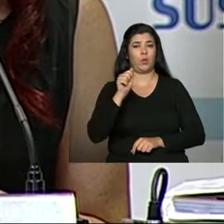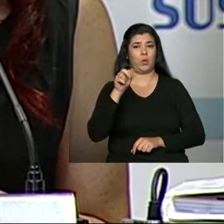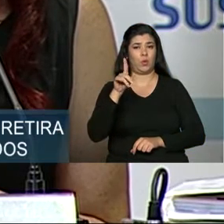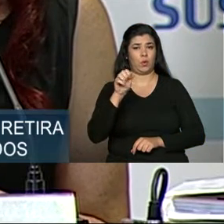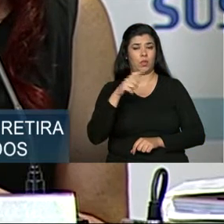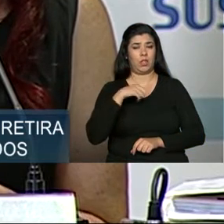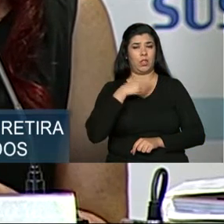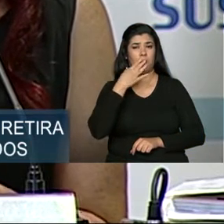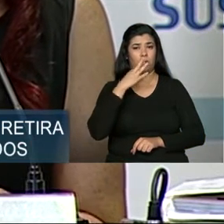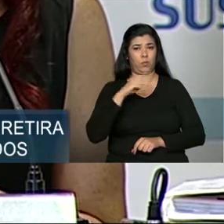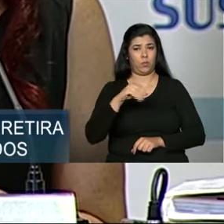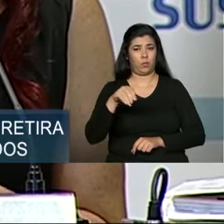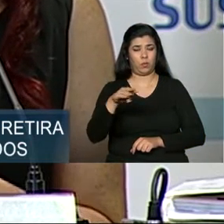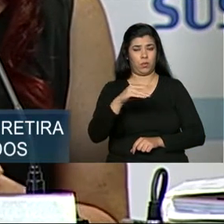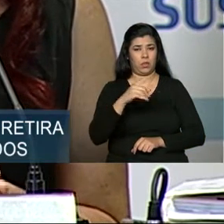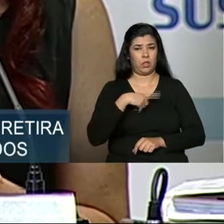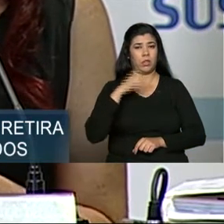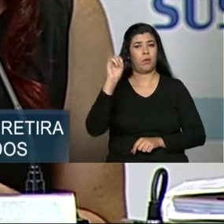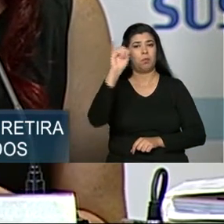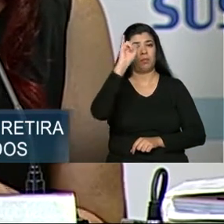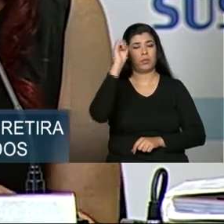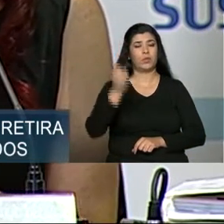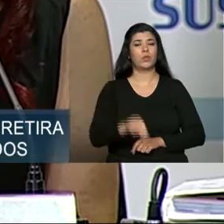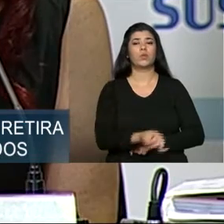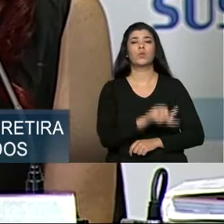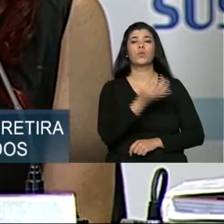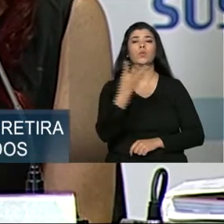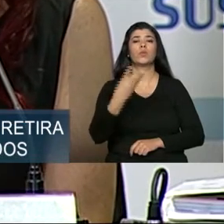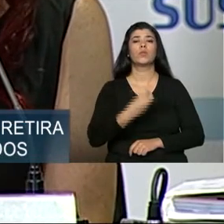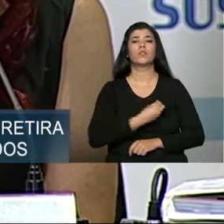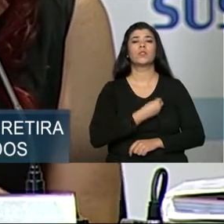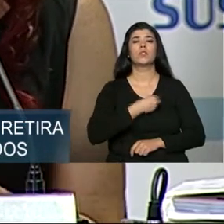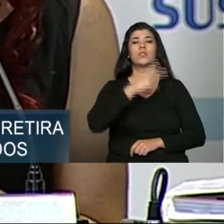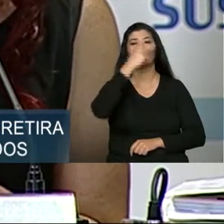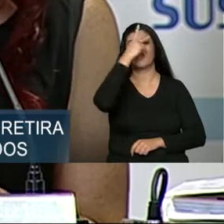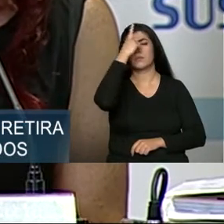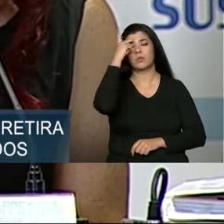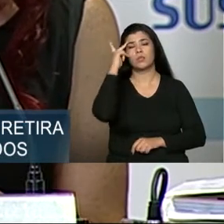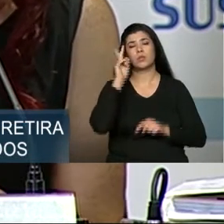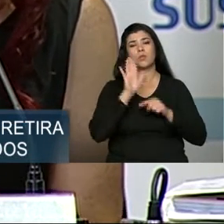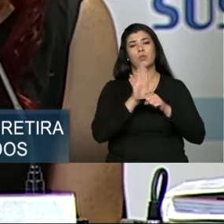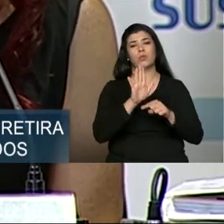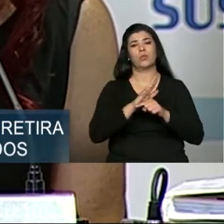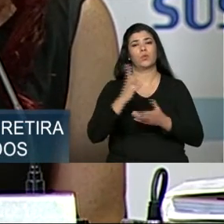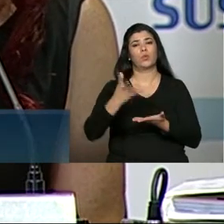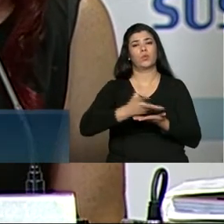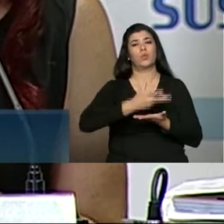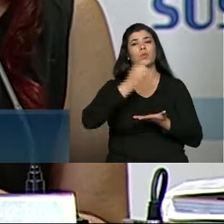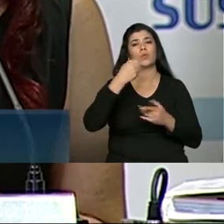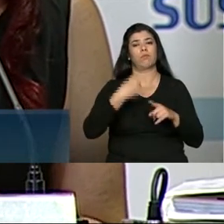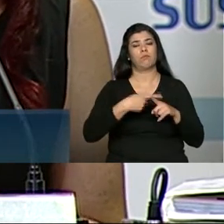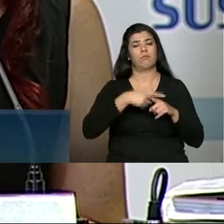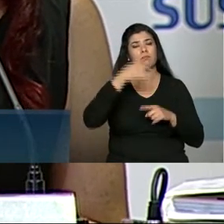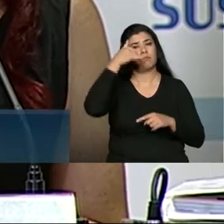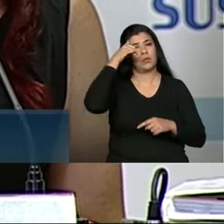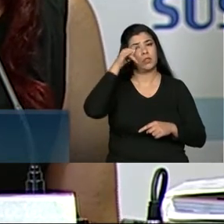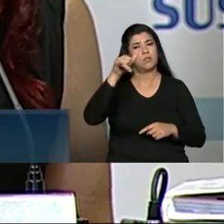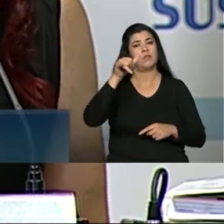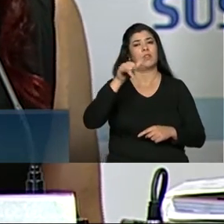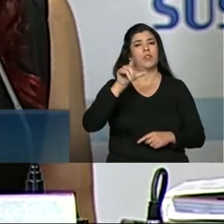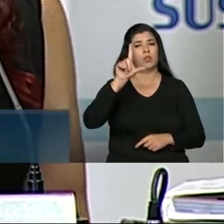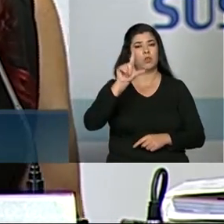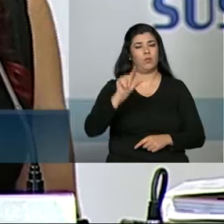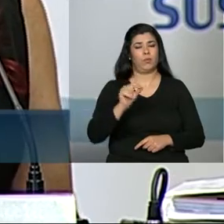ao consumo da população. Quantas vidas não estão sendo salvas com essa redução de sódio na